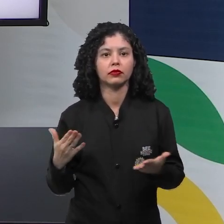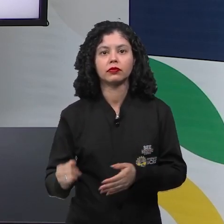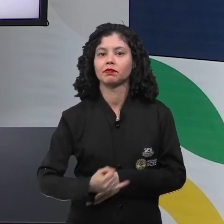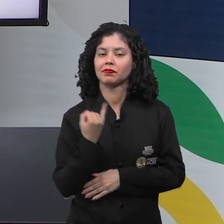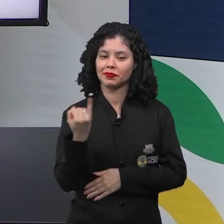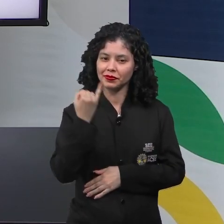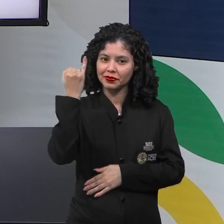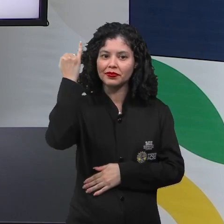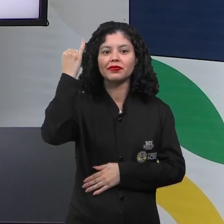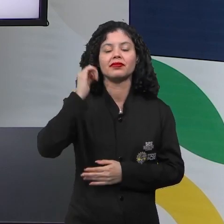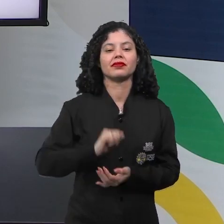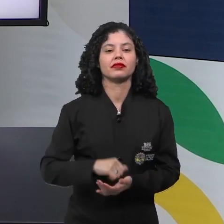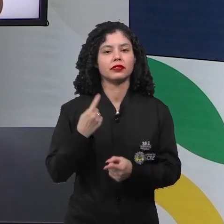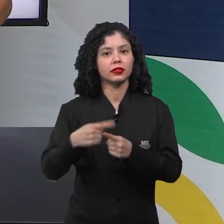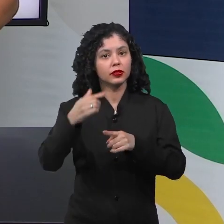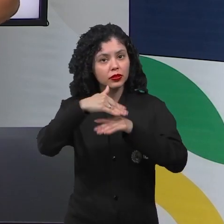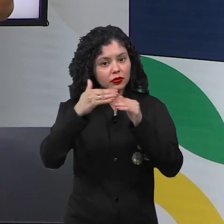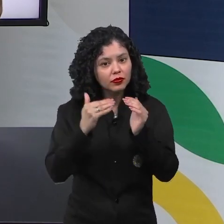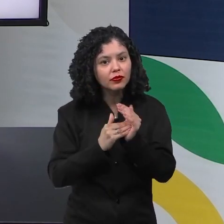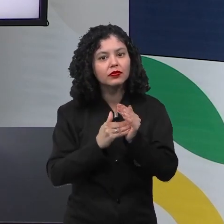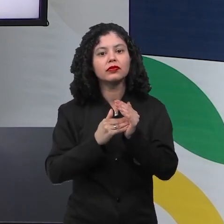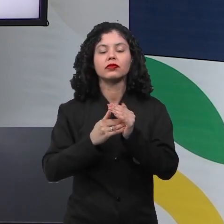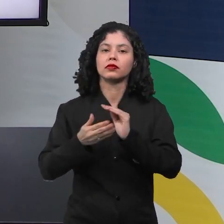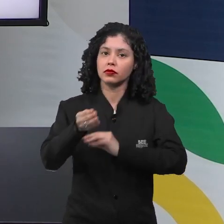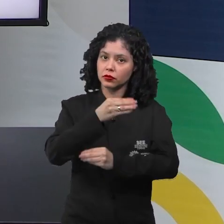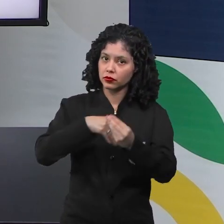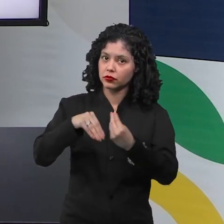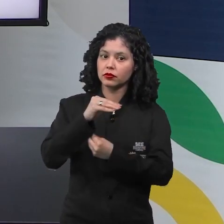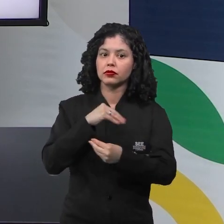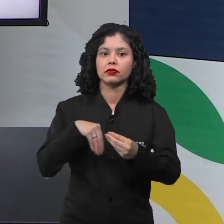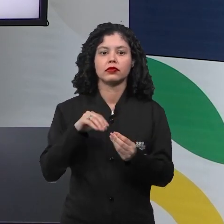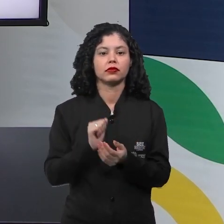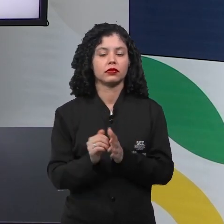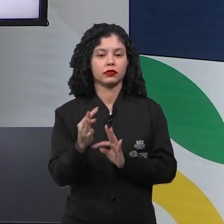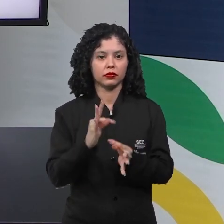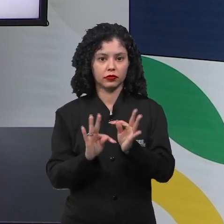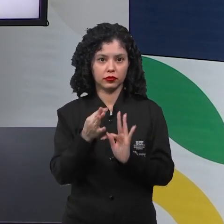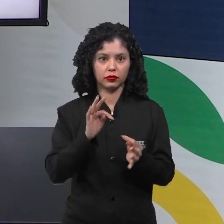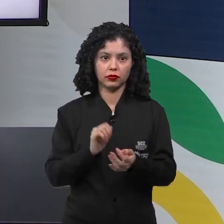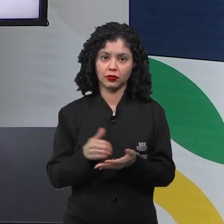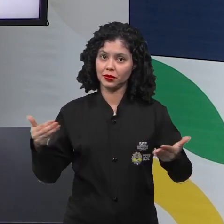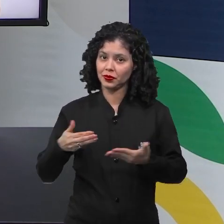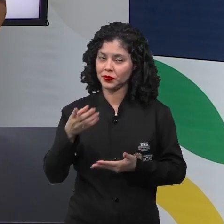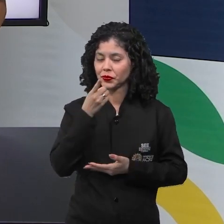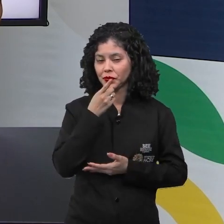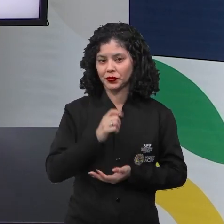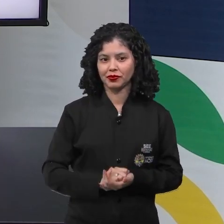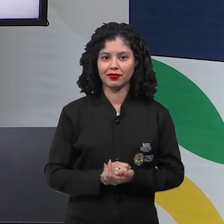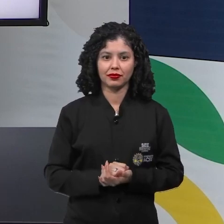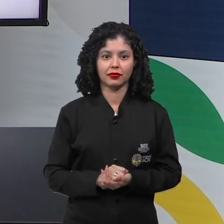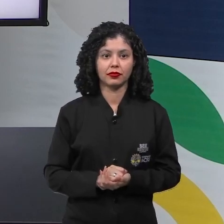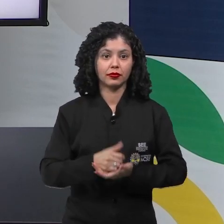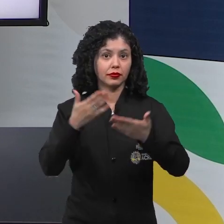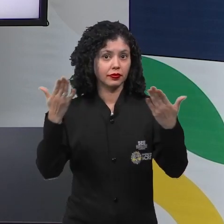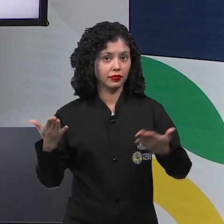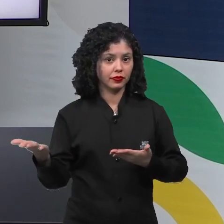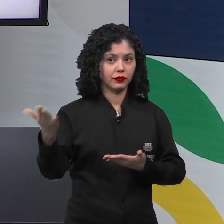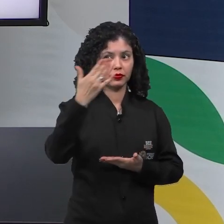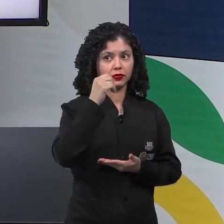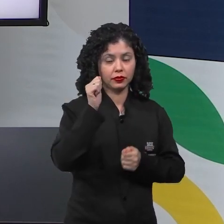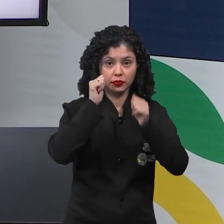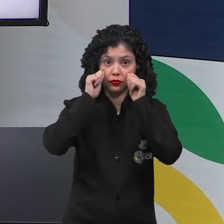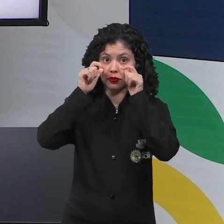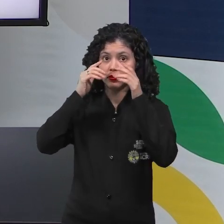muito importante, porque tudo está envolvido em tecnologia atualmente. Então, vamos lá, vamos